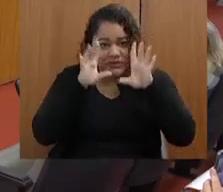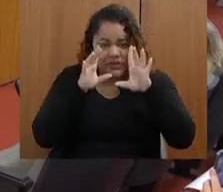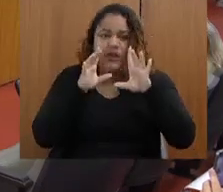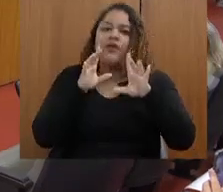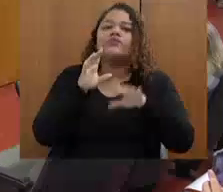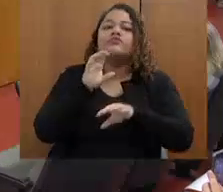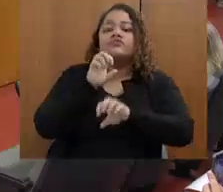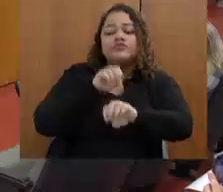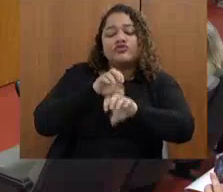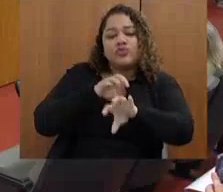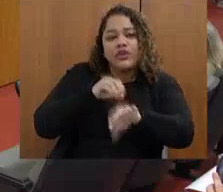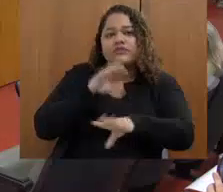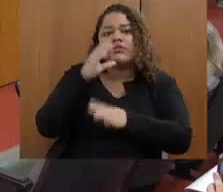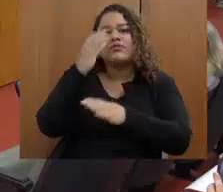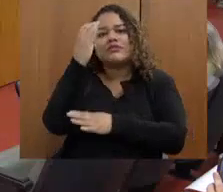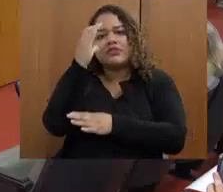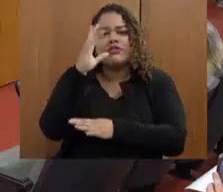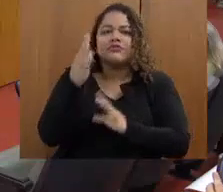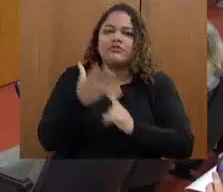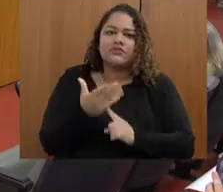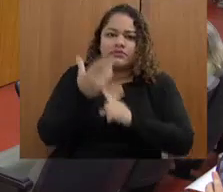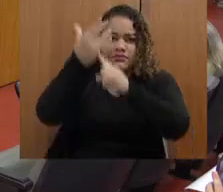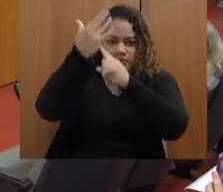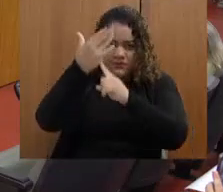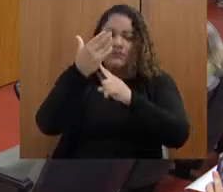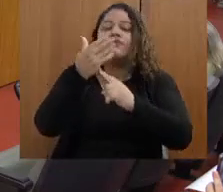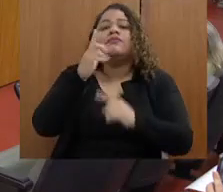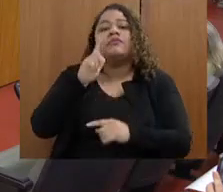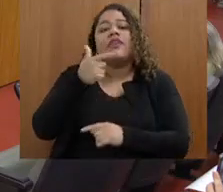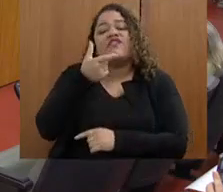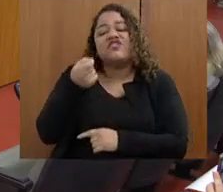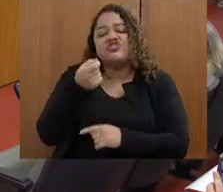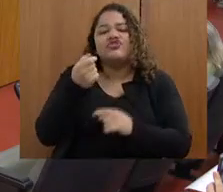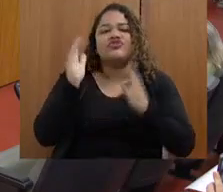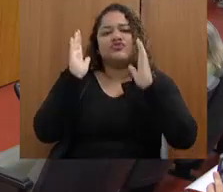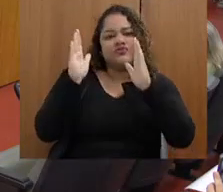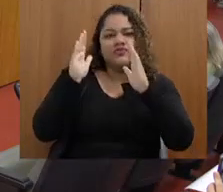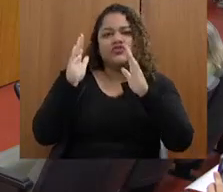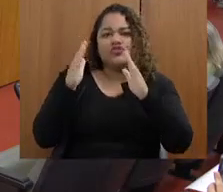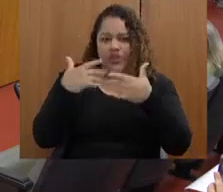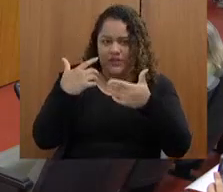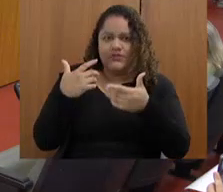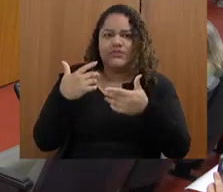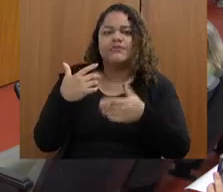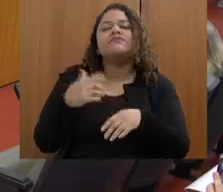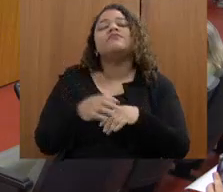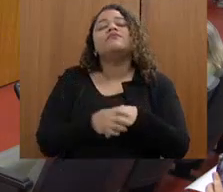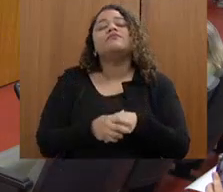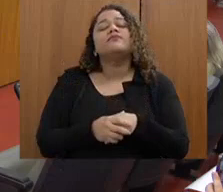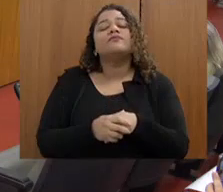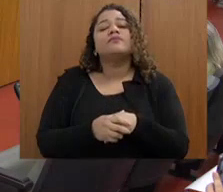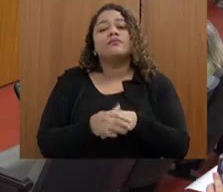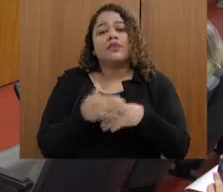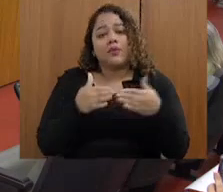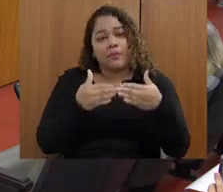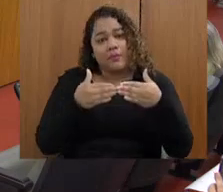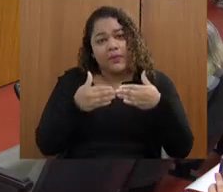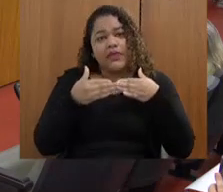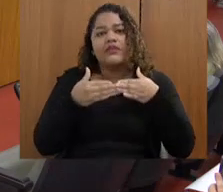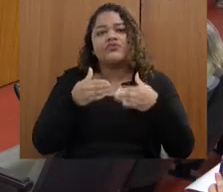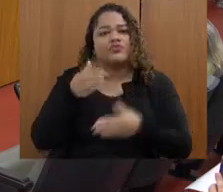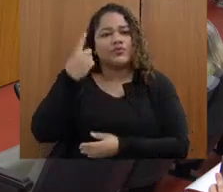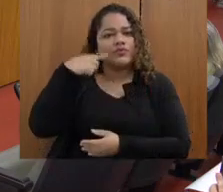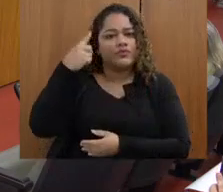sessão Legislativa ordinária da vigésima legislatura a presidência solicita que as deputadas e os deputados